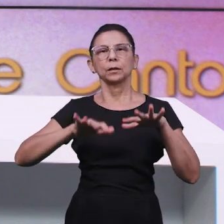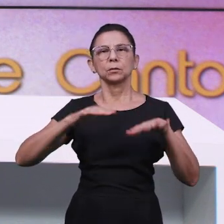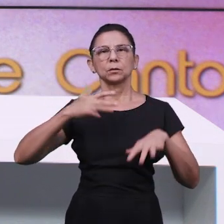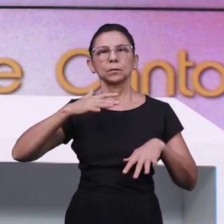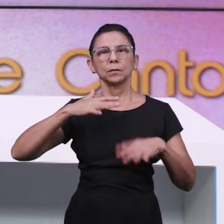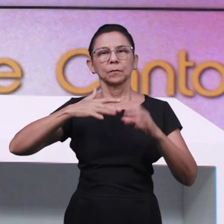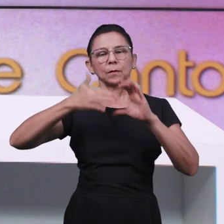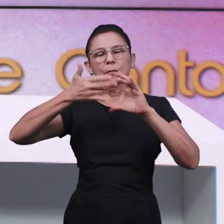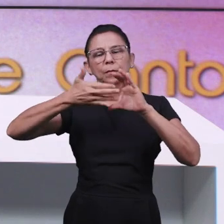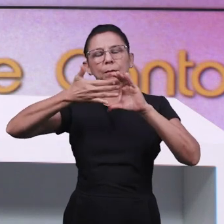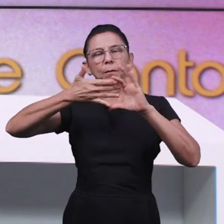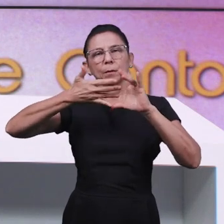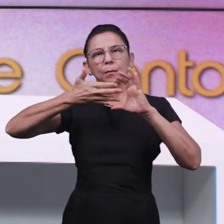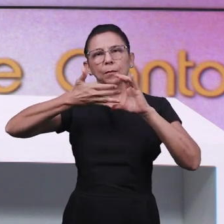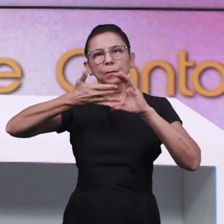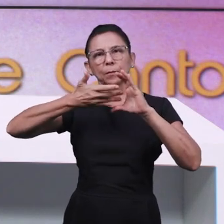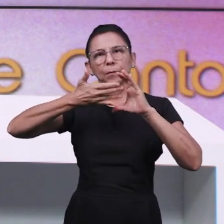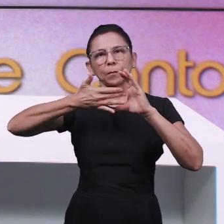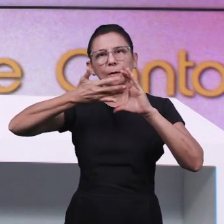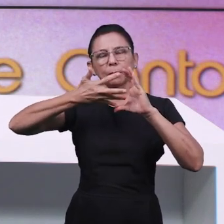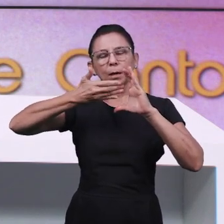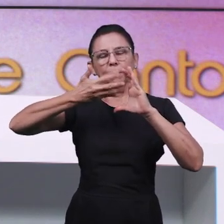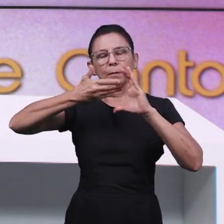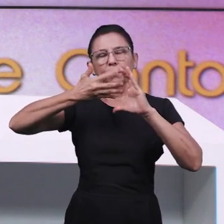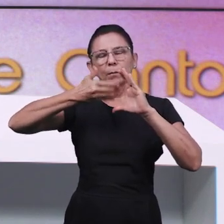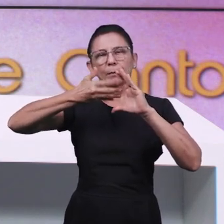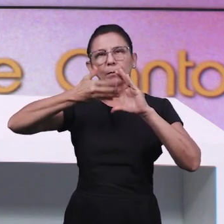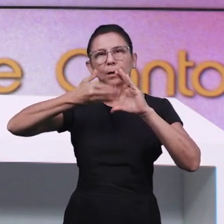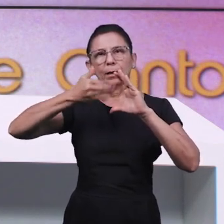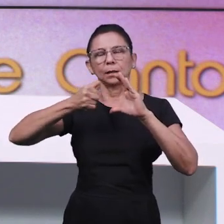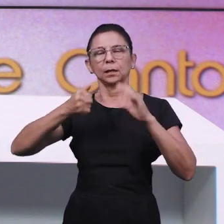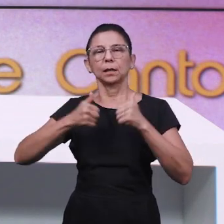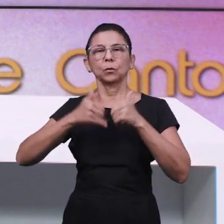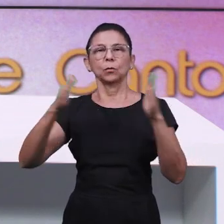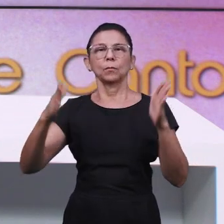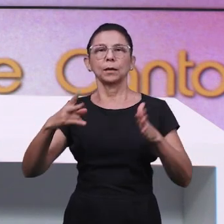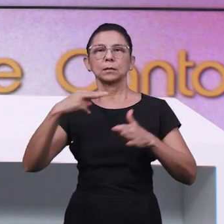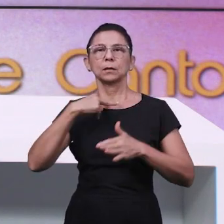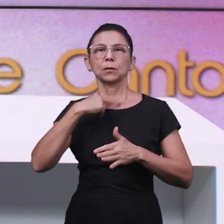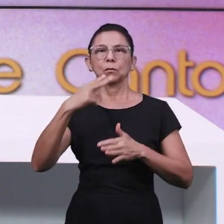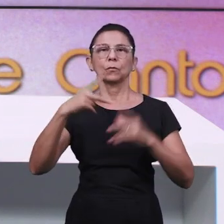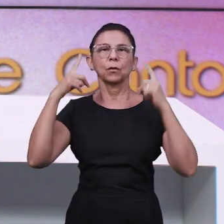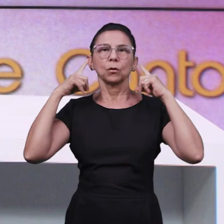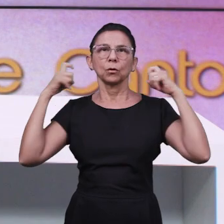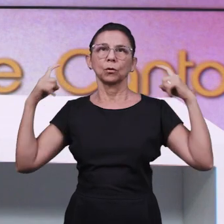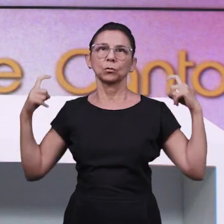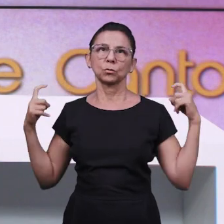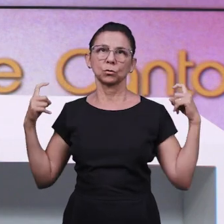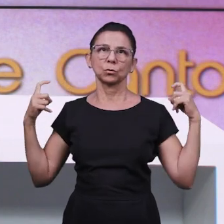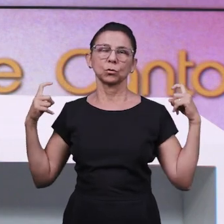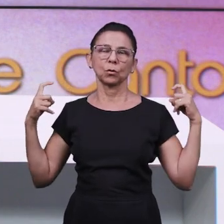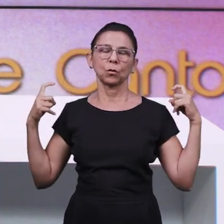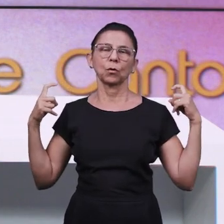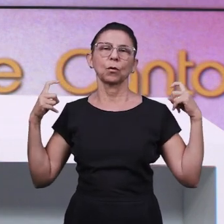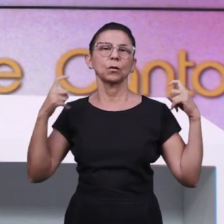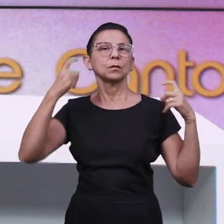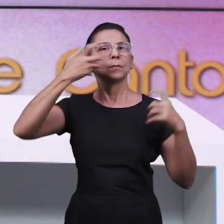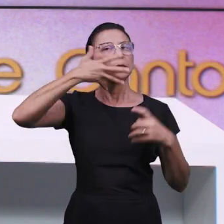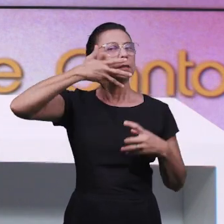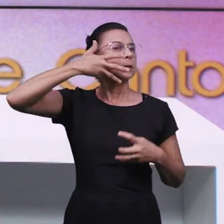prega vocal e também o início do nosso som. Esse som se encaminhou para